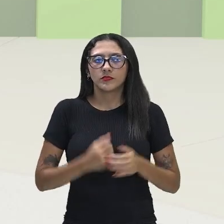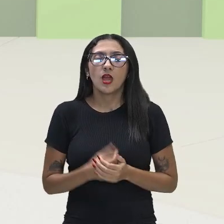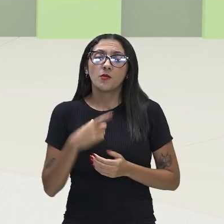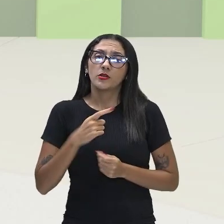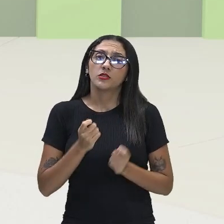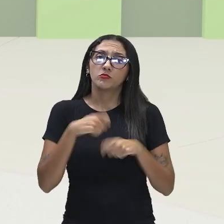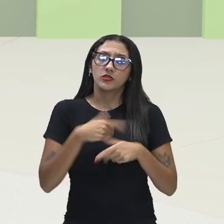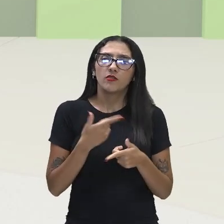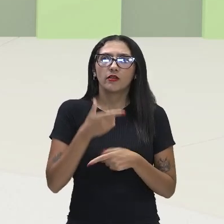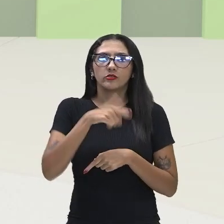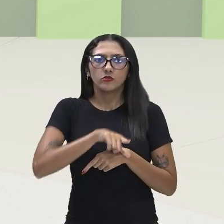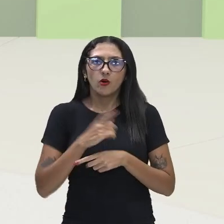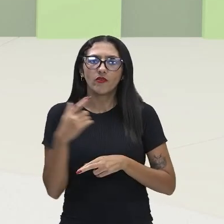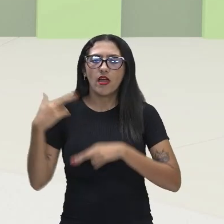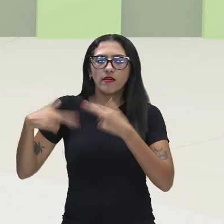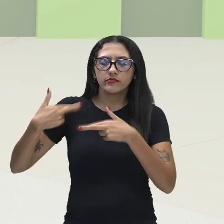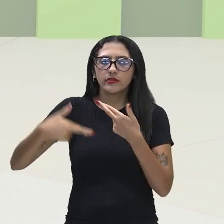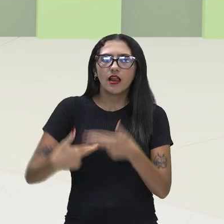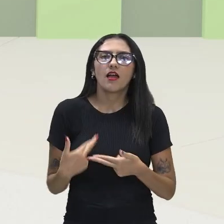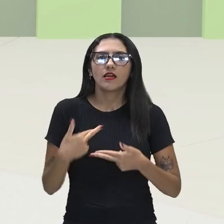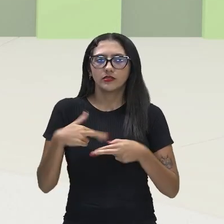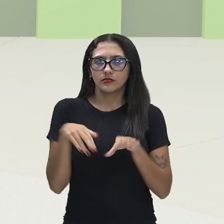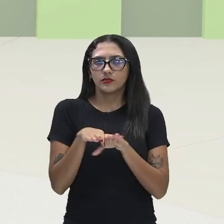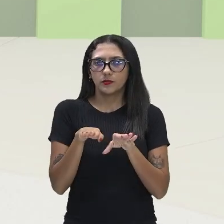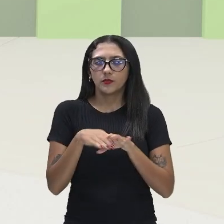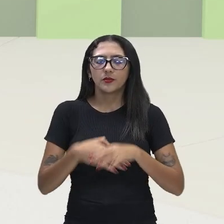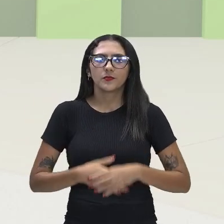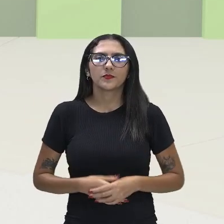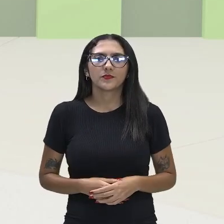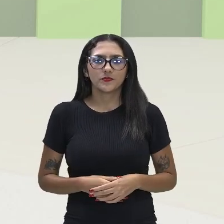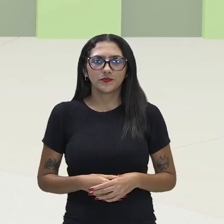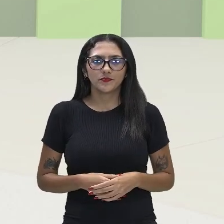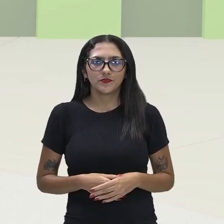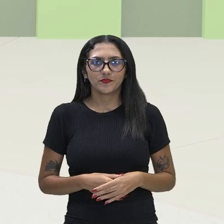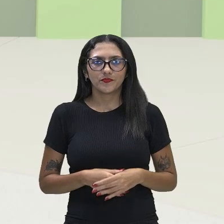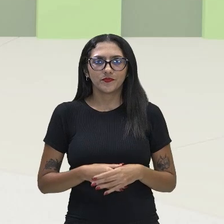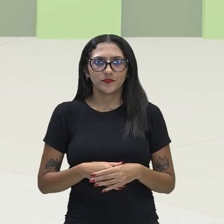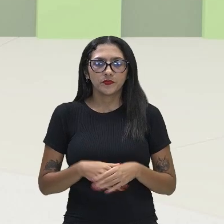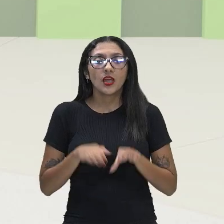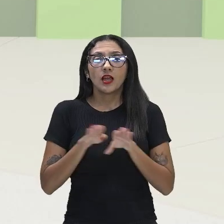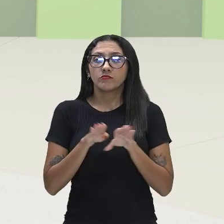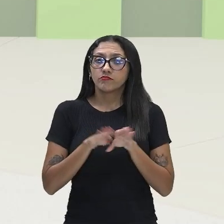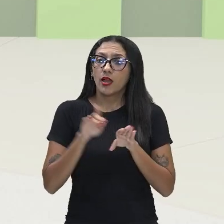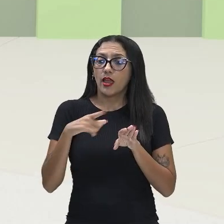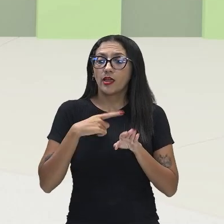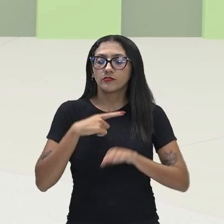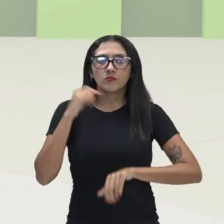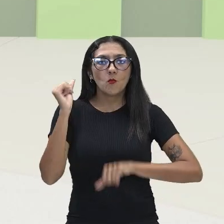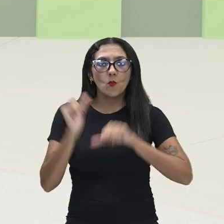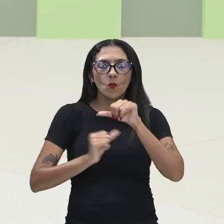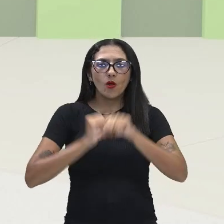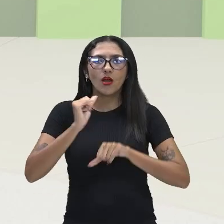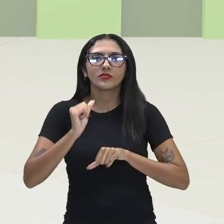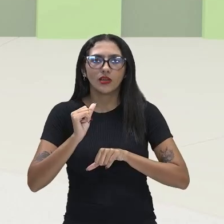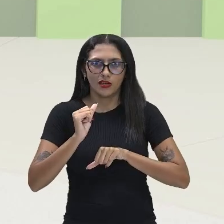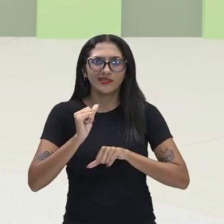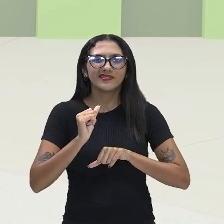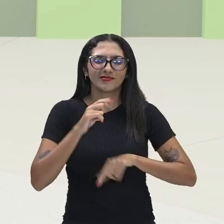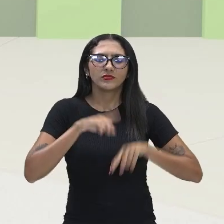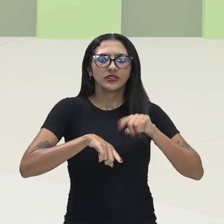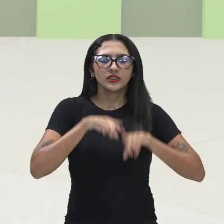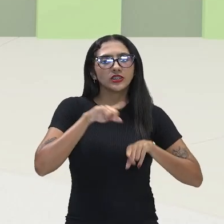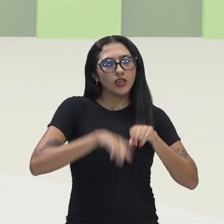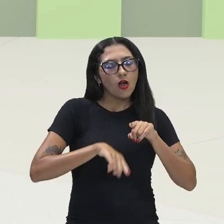processos industriais de reciclagem, em que eles são ali transformados e, novamente,